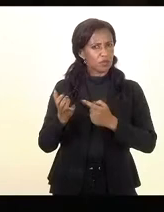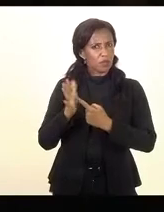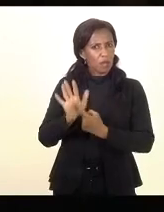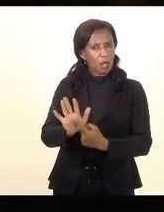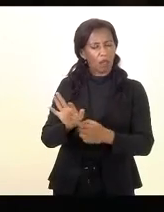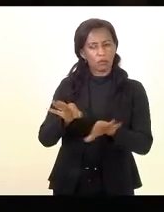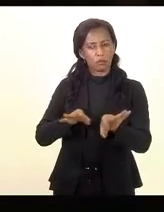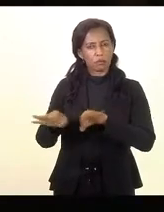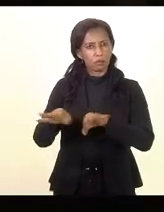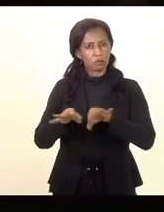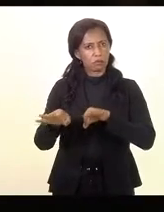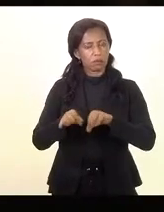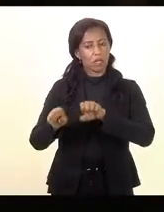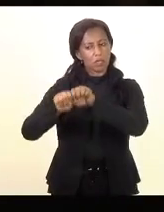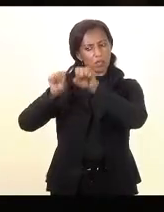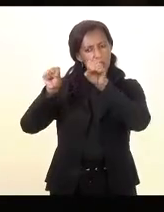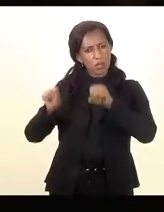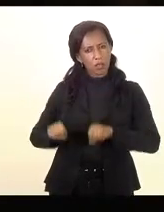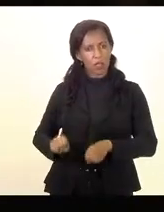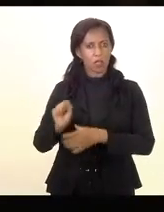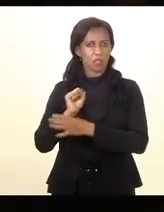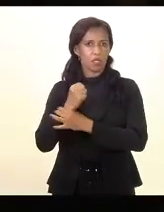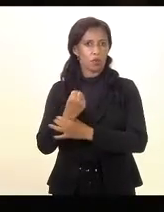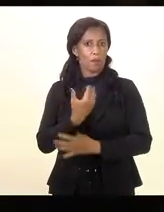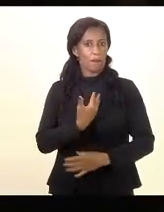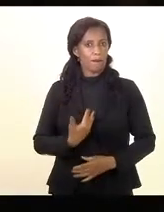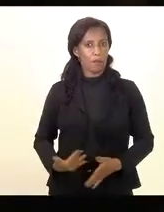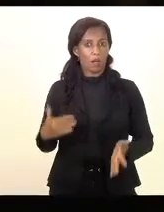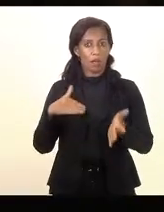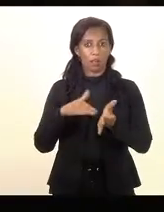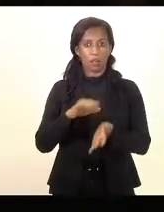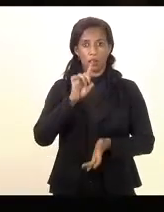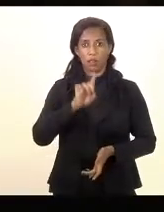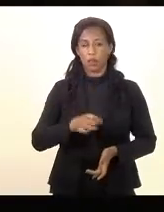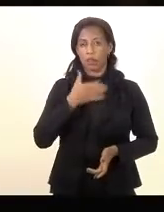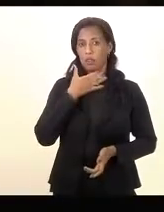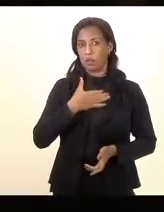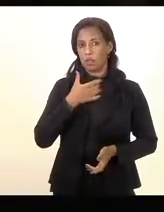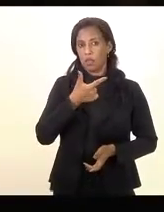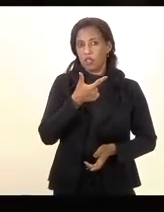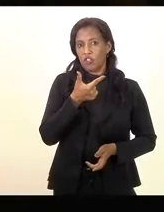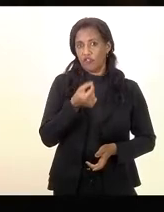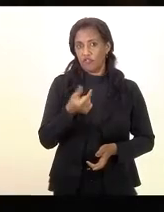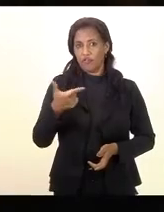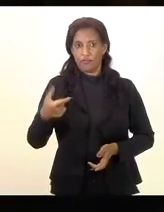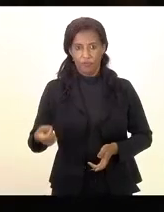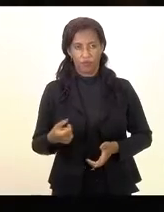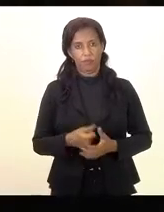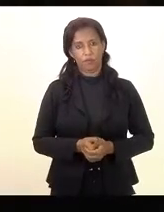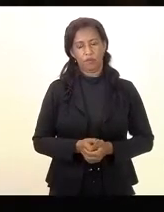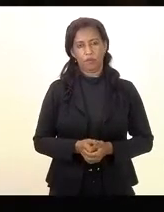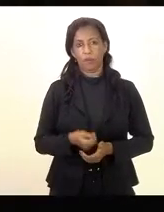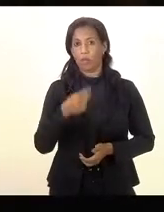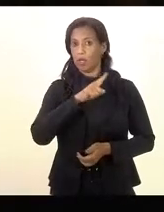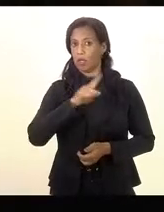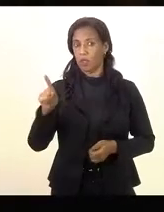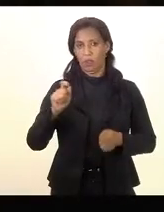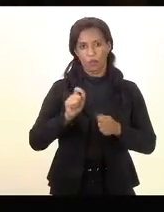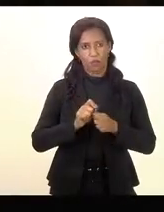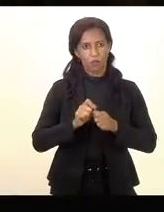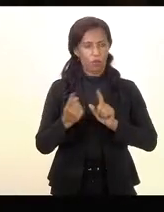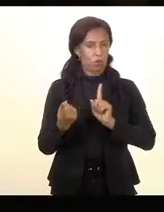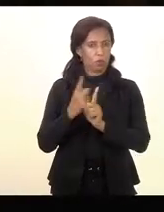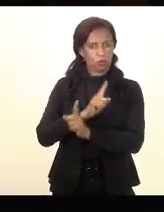plano sistematizado de segurança pública até dezembro de 2020 não fez pelo